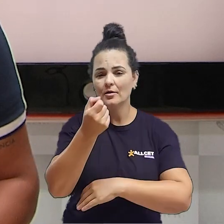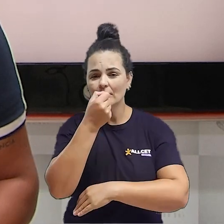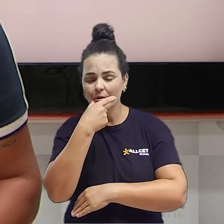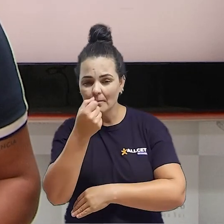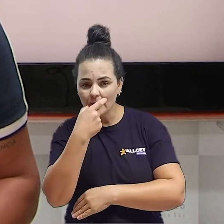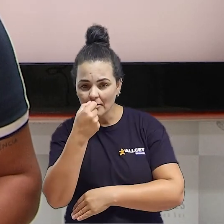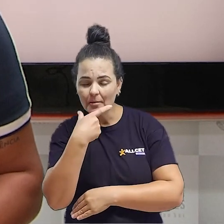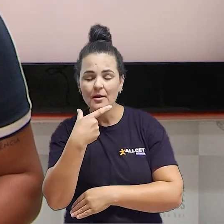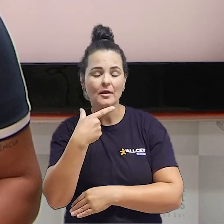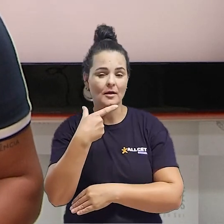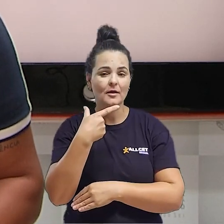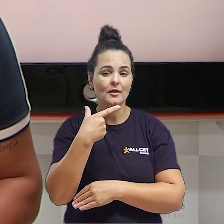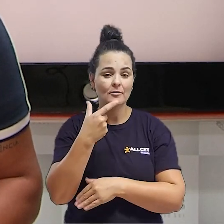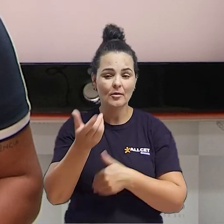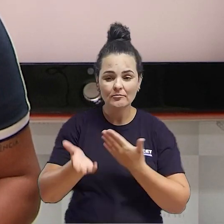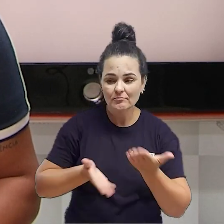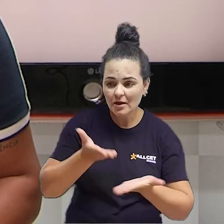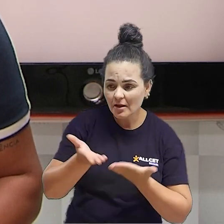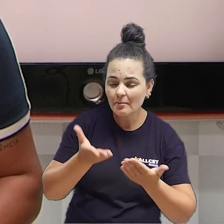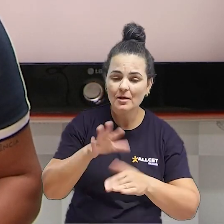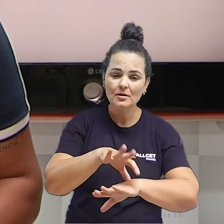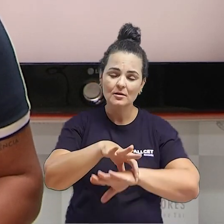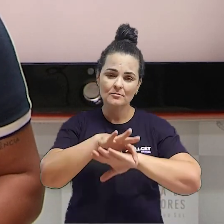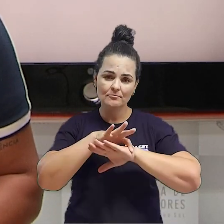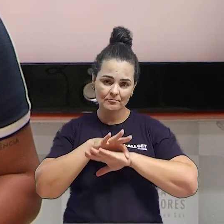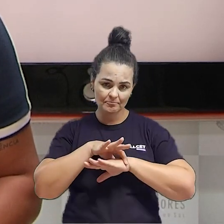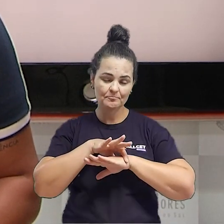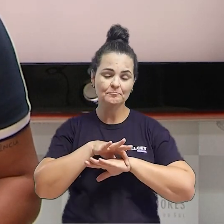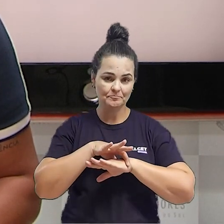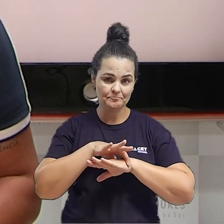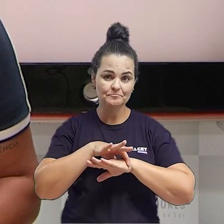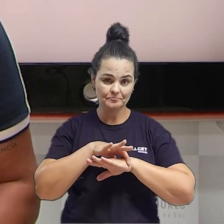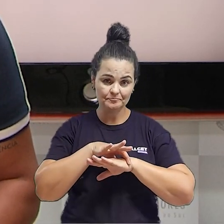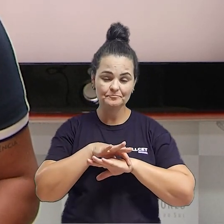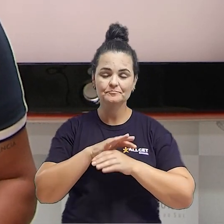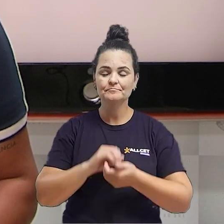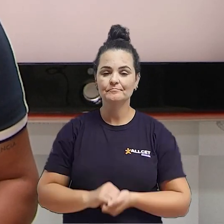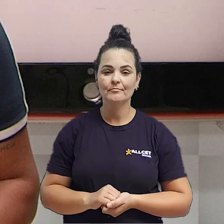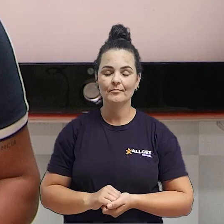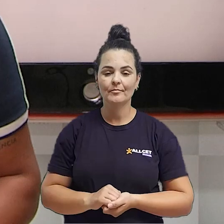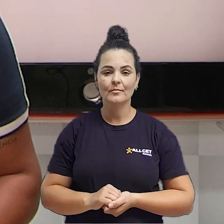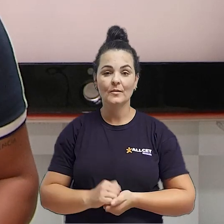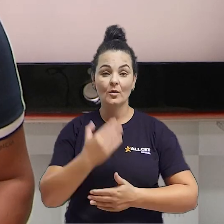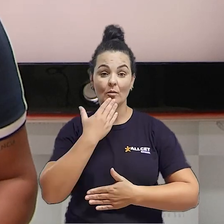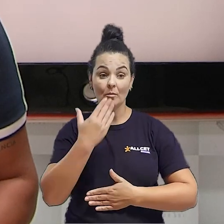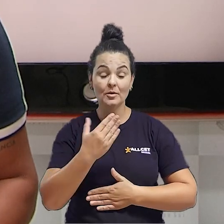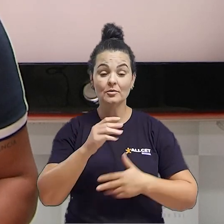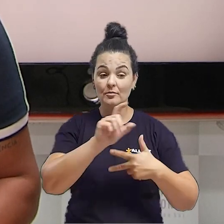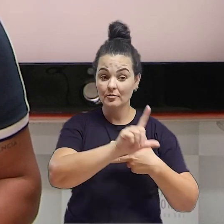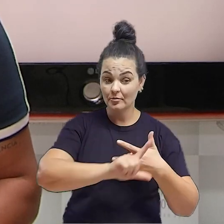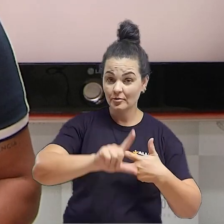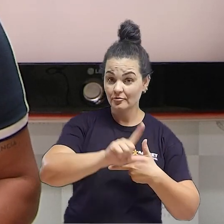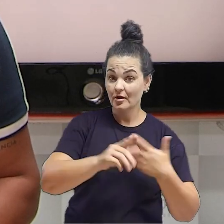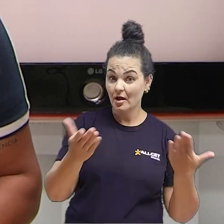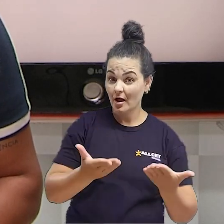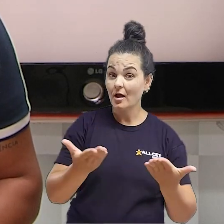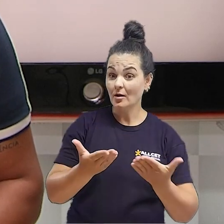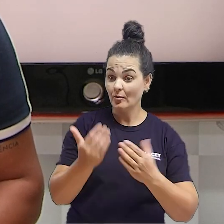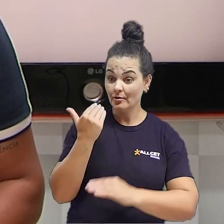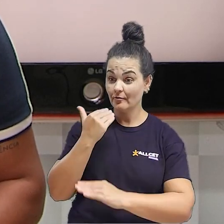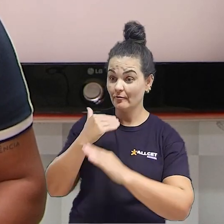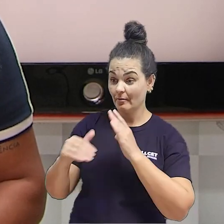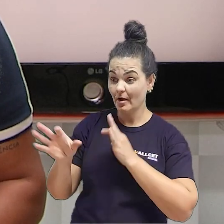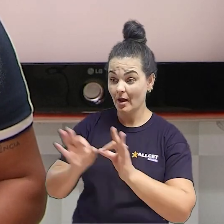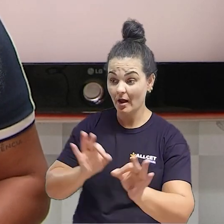consultas médicas fornecimento de medicamentos e atendimentos preventivos a indicação Legislativa